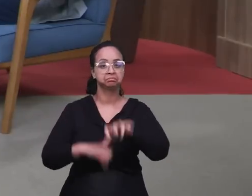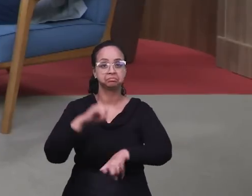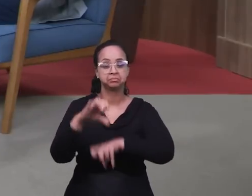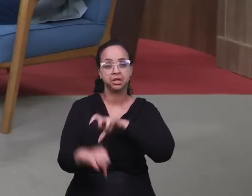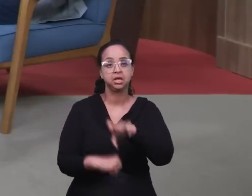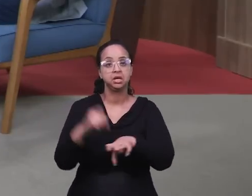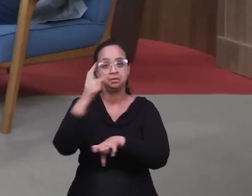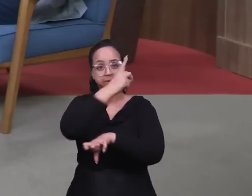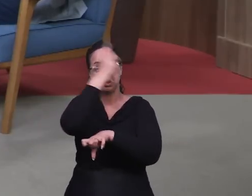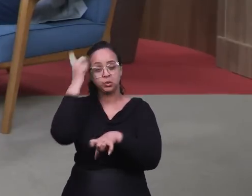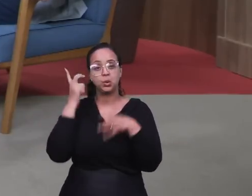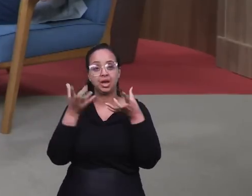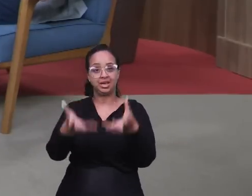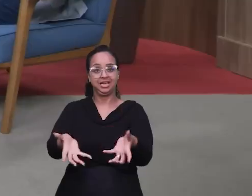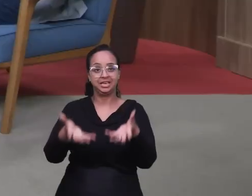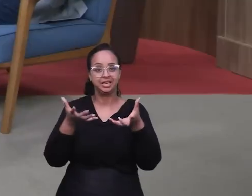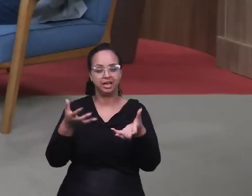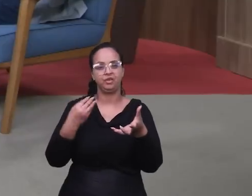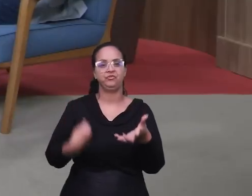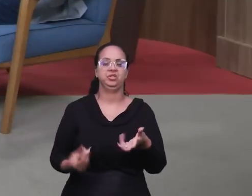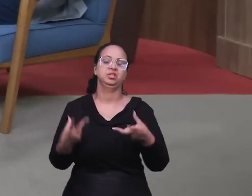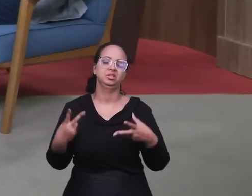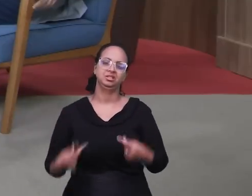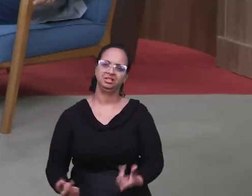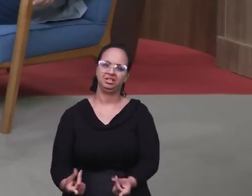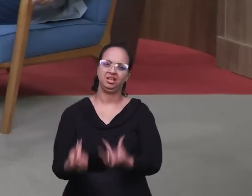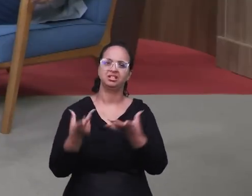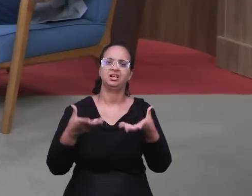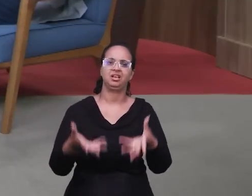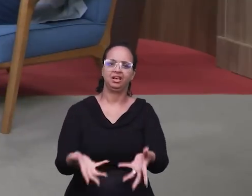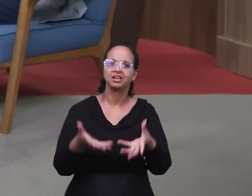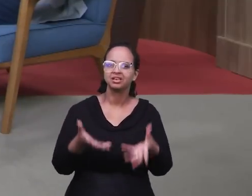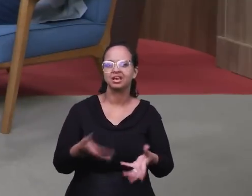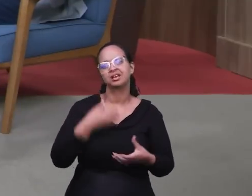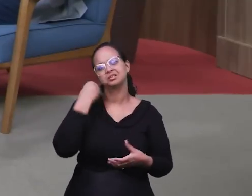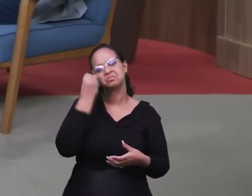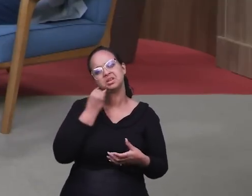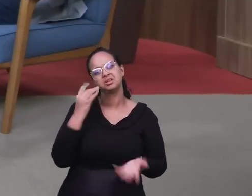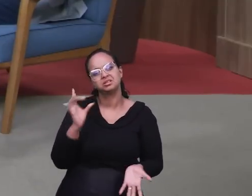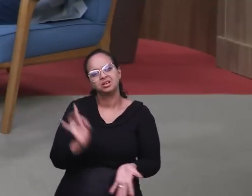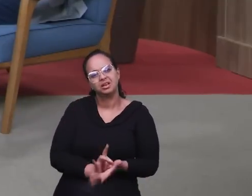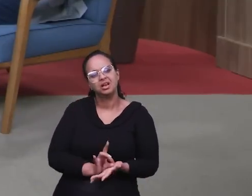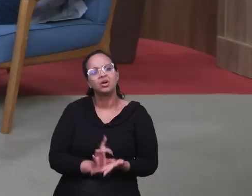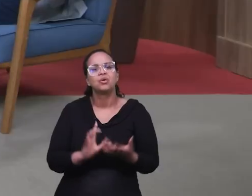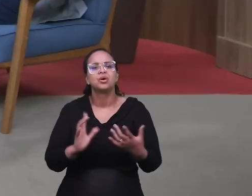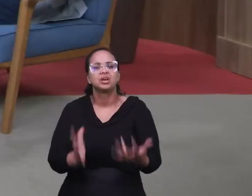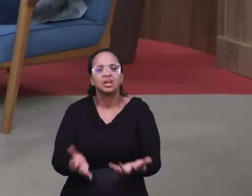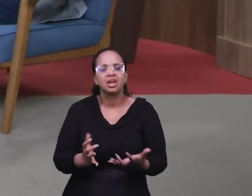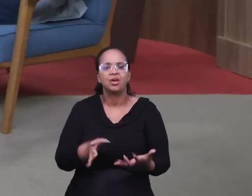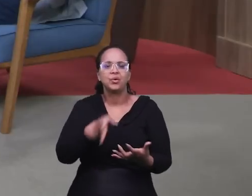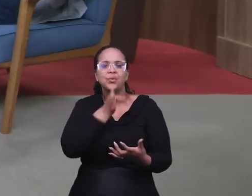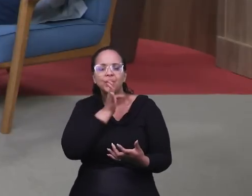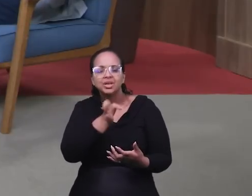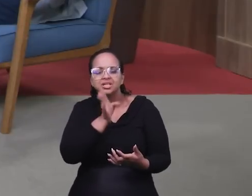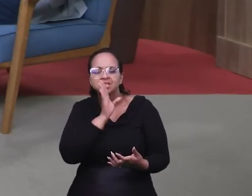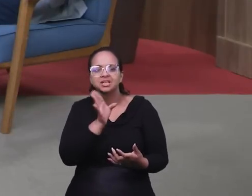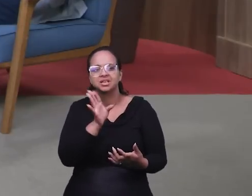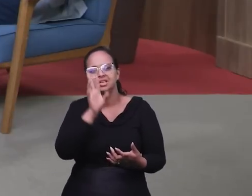que quer ter a vida eterna, que quer viver a experiência real de salvação, que quer conhecer o